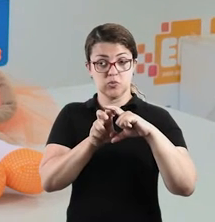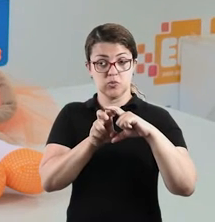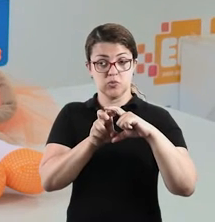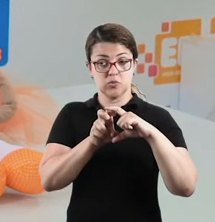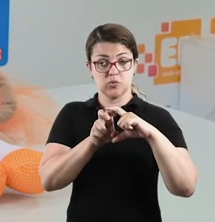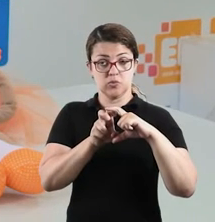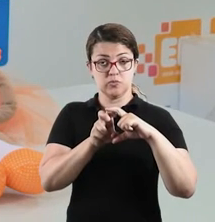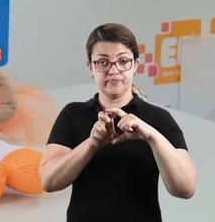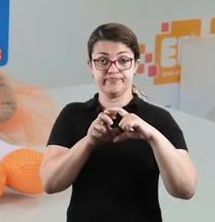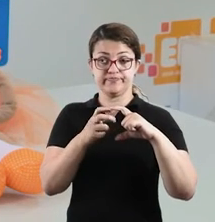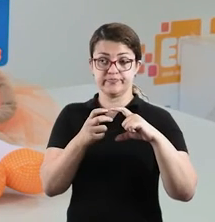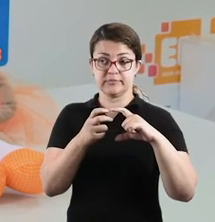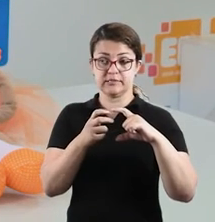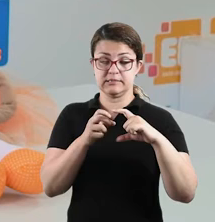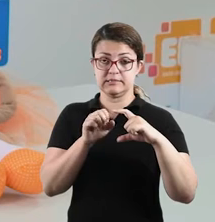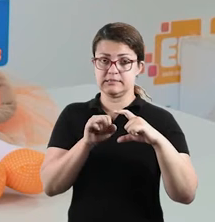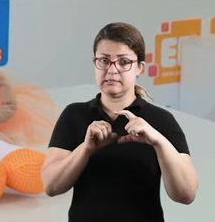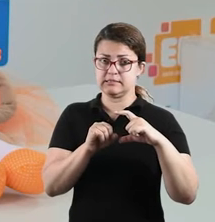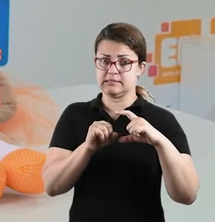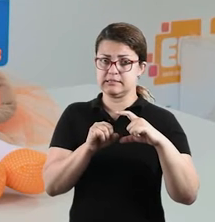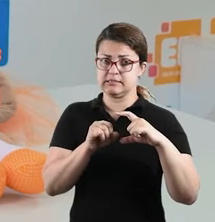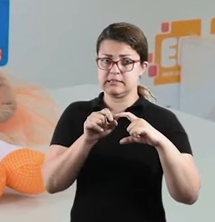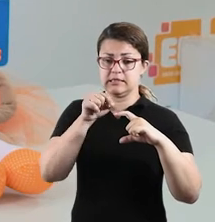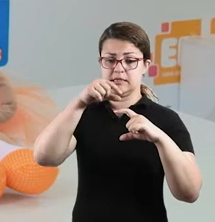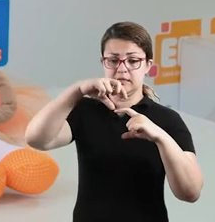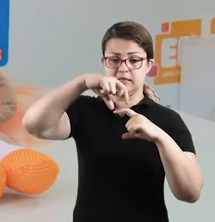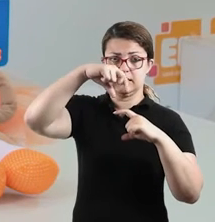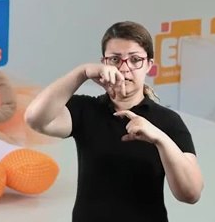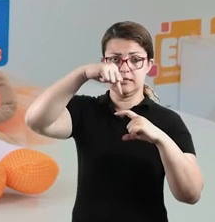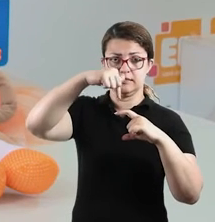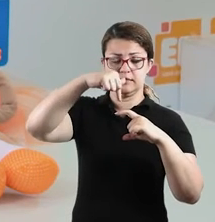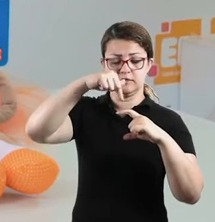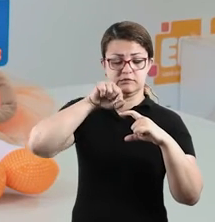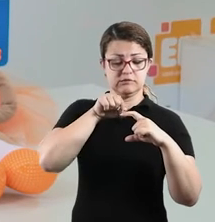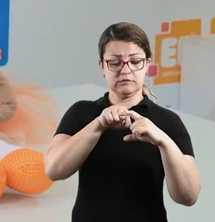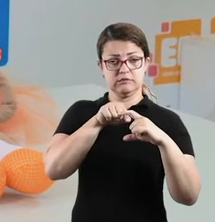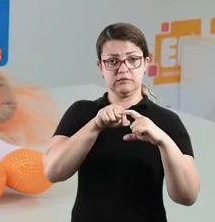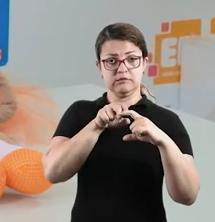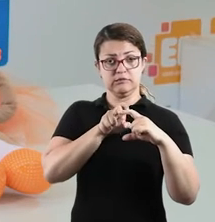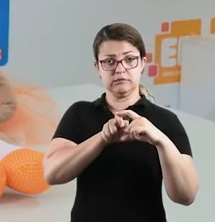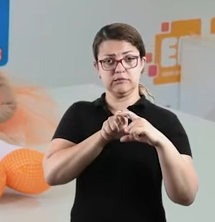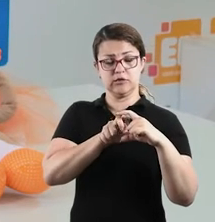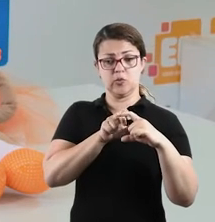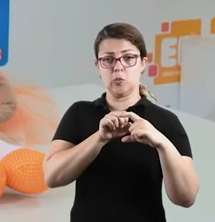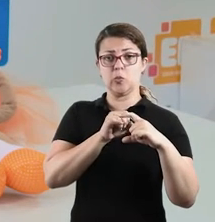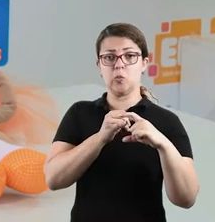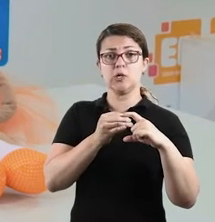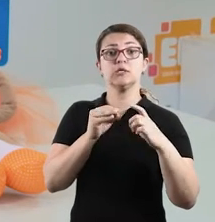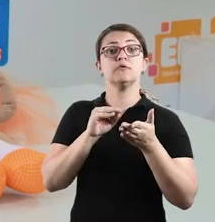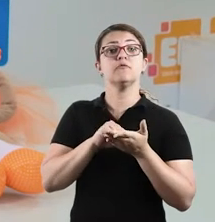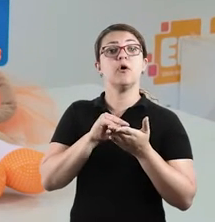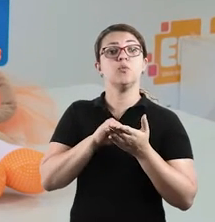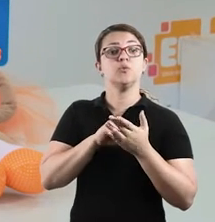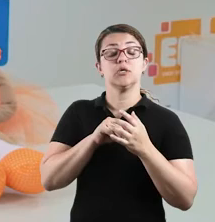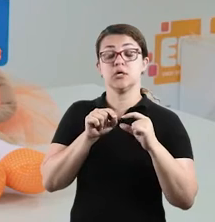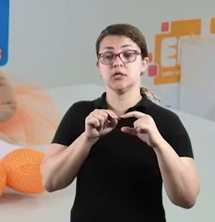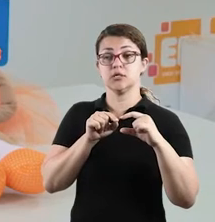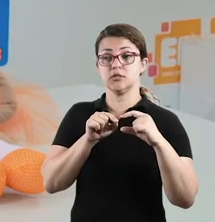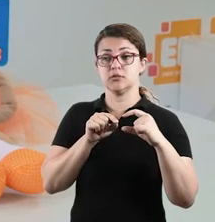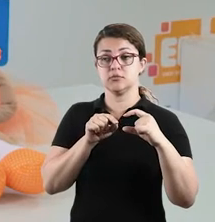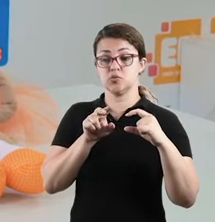4, 5. Então, se o numeral é 7 e ali só tem 5 bolinhas, quantas estão